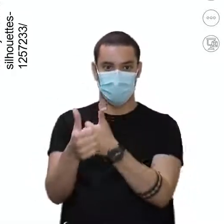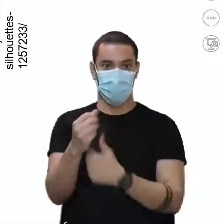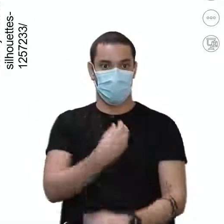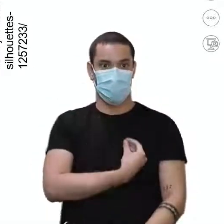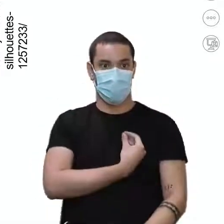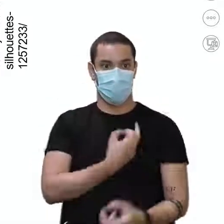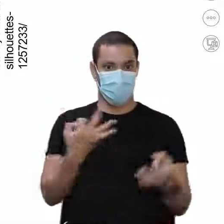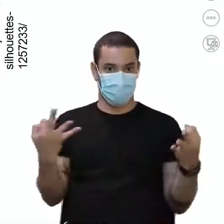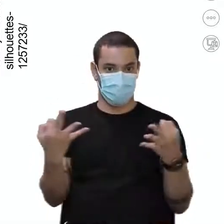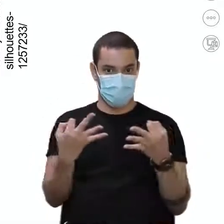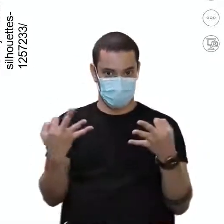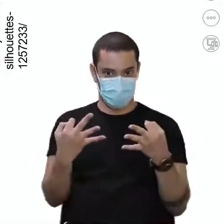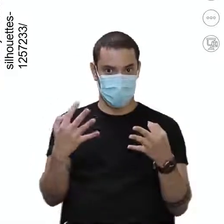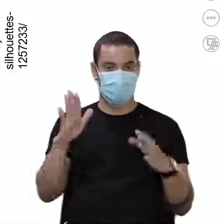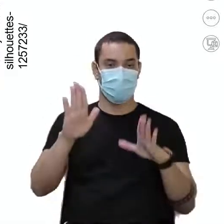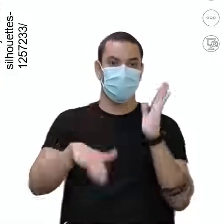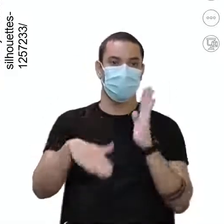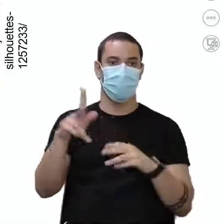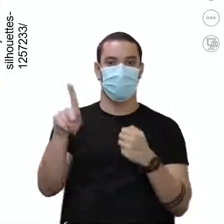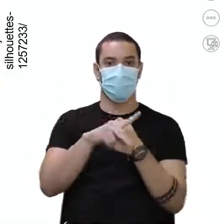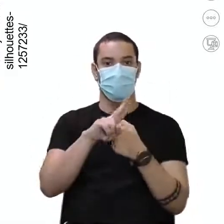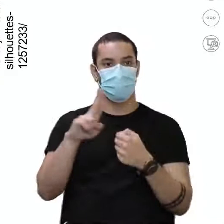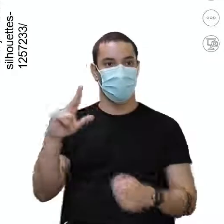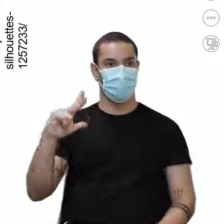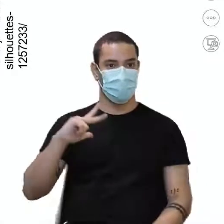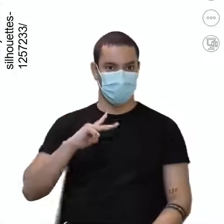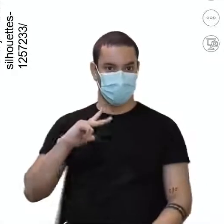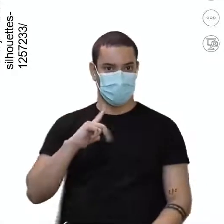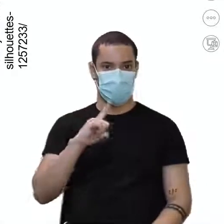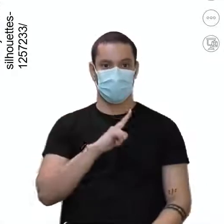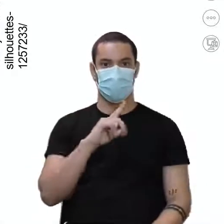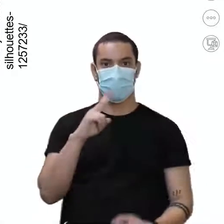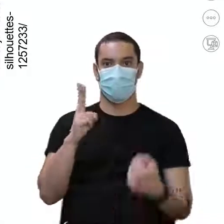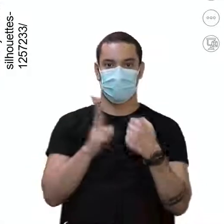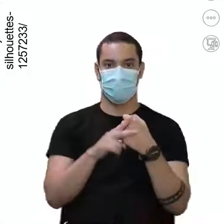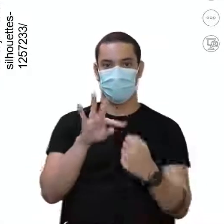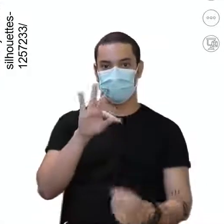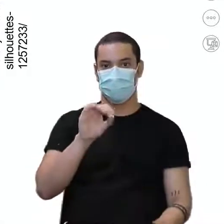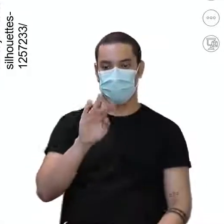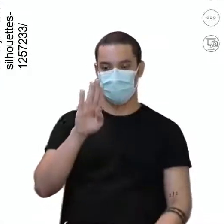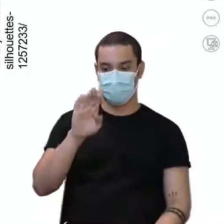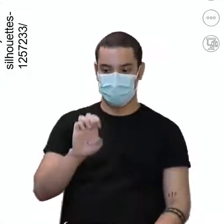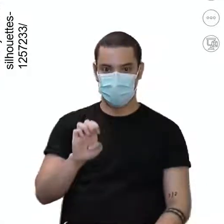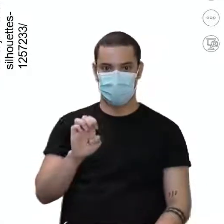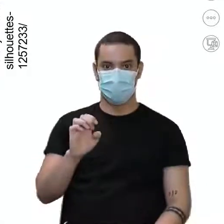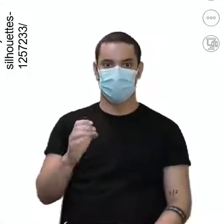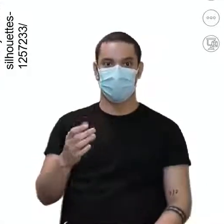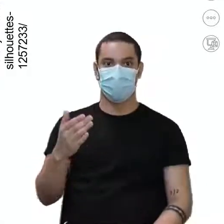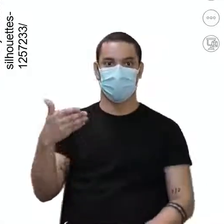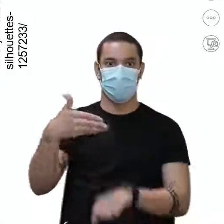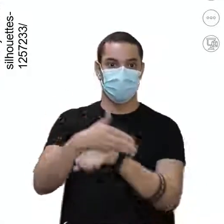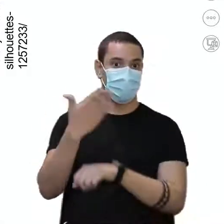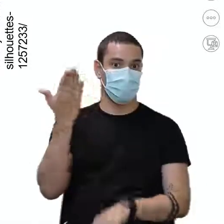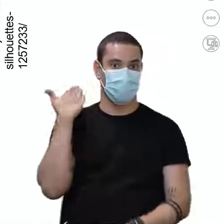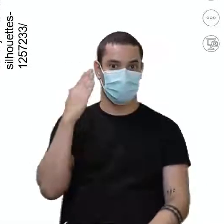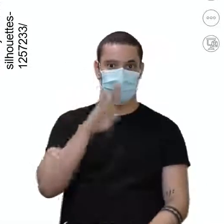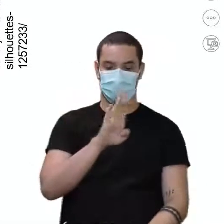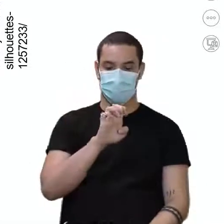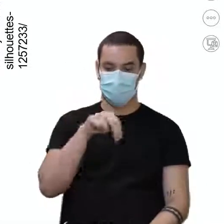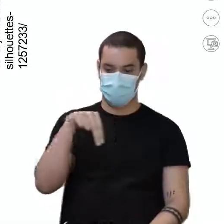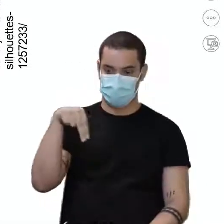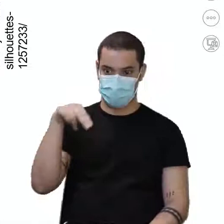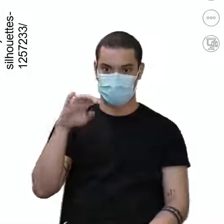ou has, dependendo do pronome pessoal. Temos o verbo to be no particípio passado, been. Então, aqui é